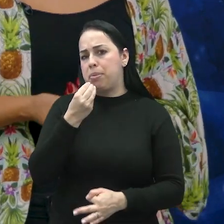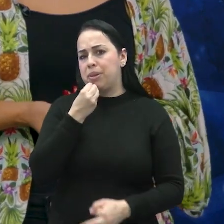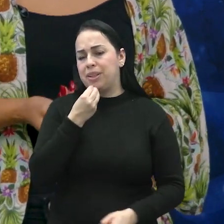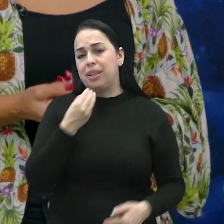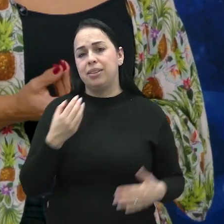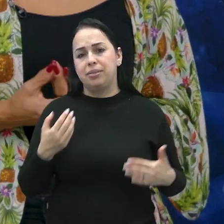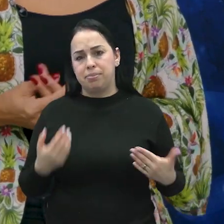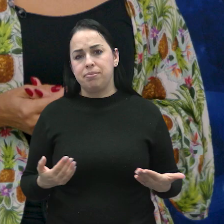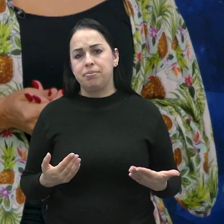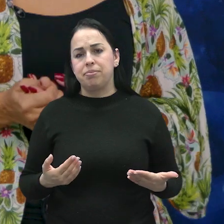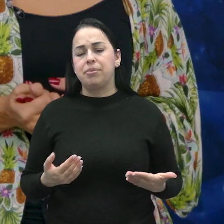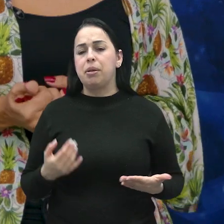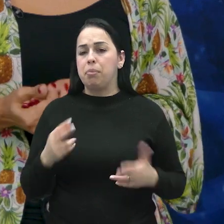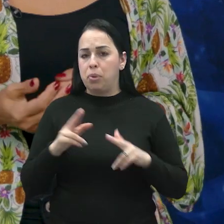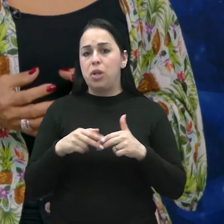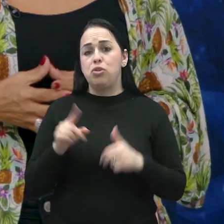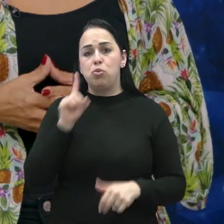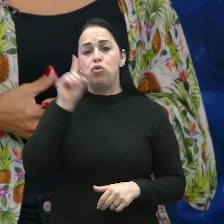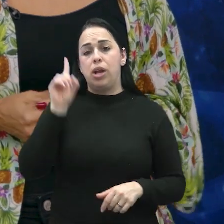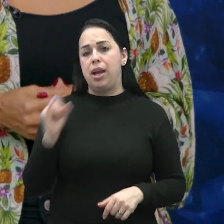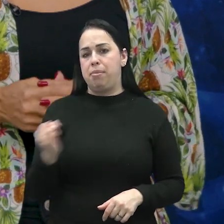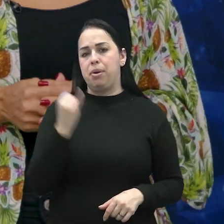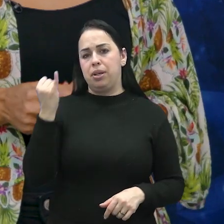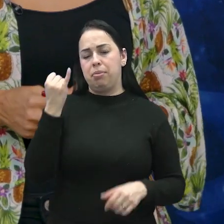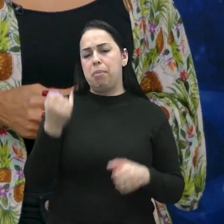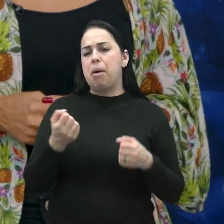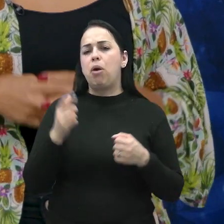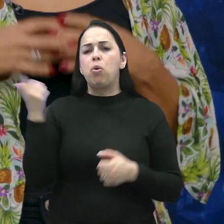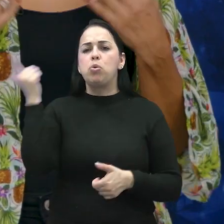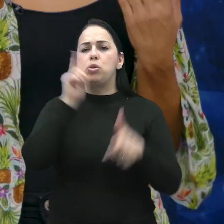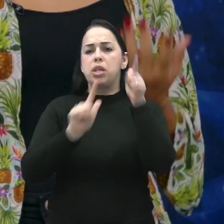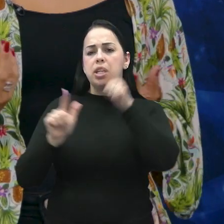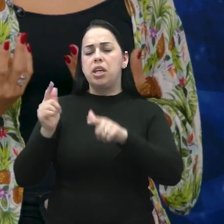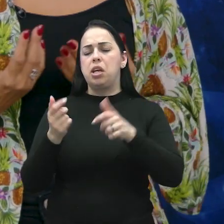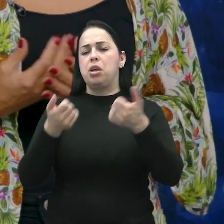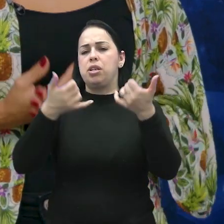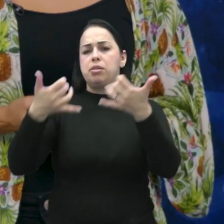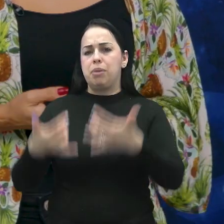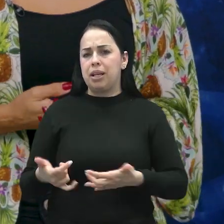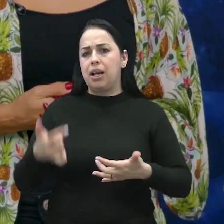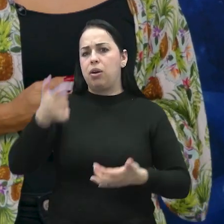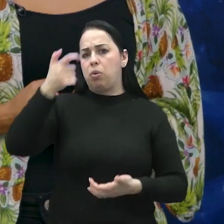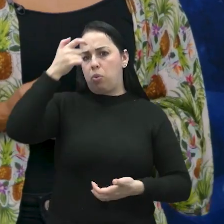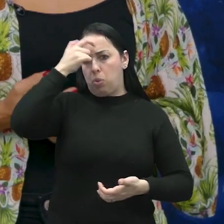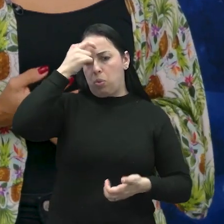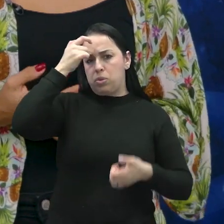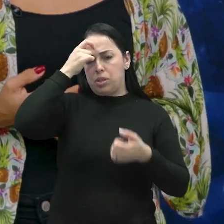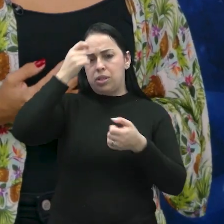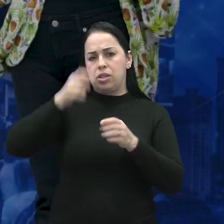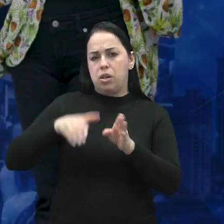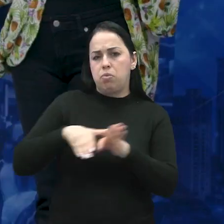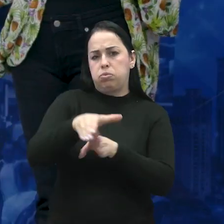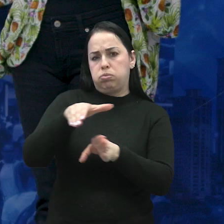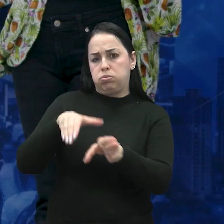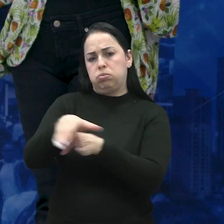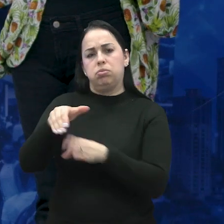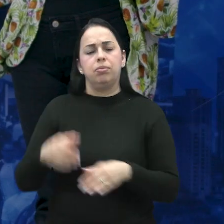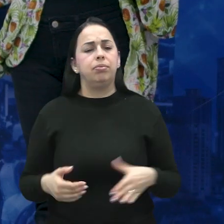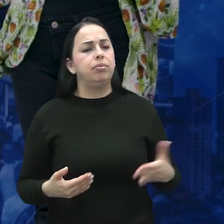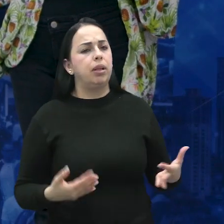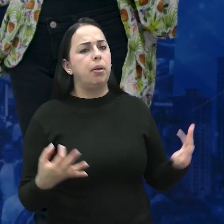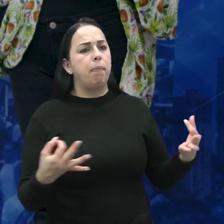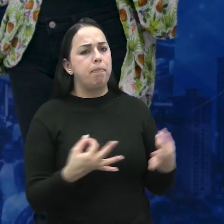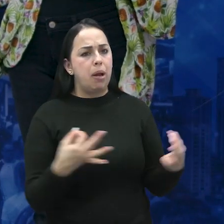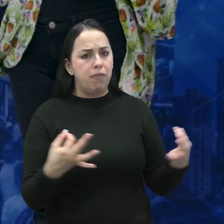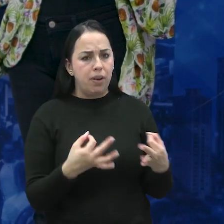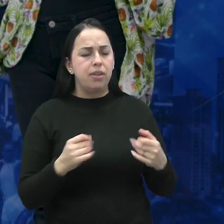de ter um lar. É de extrema importância que a gente conscientize sobre essa necessidade. Perfeito. E